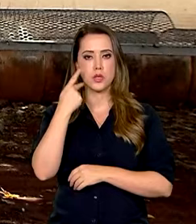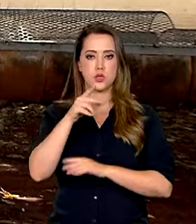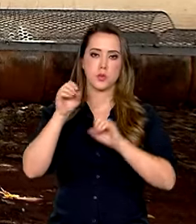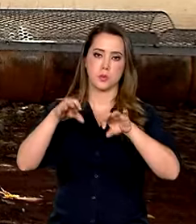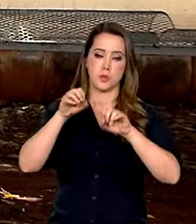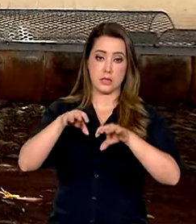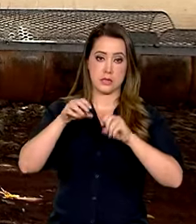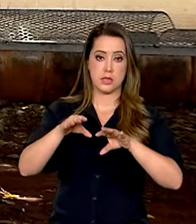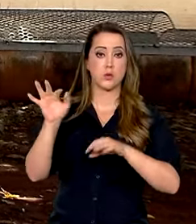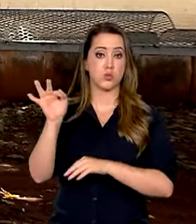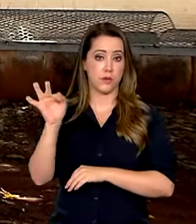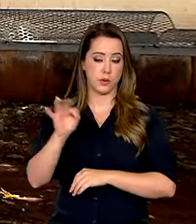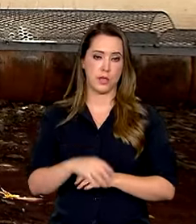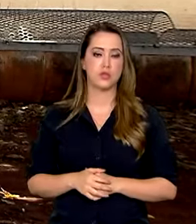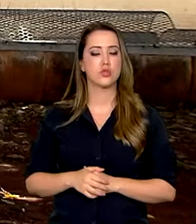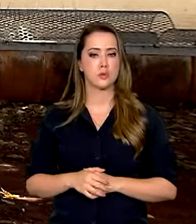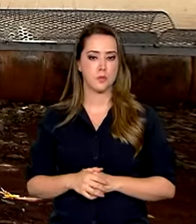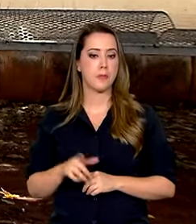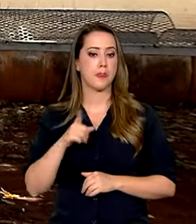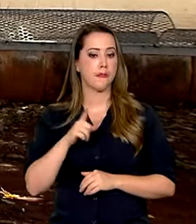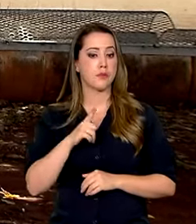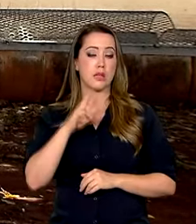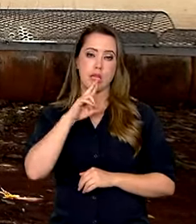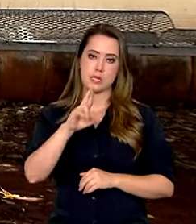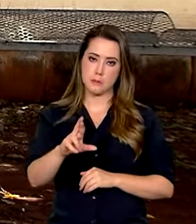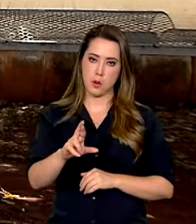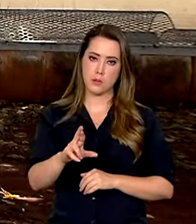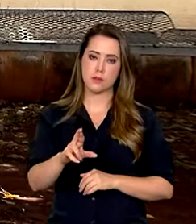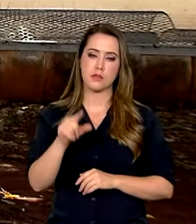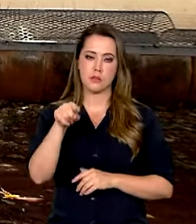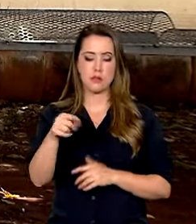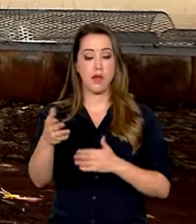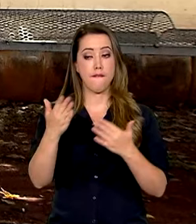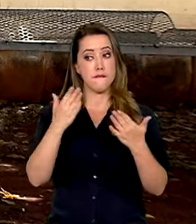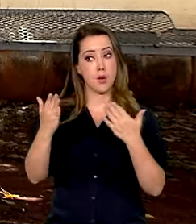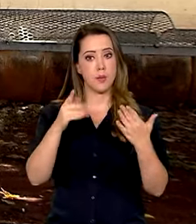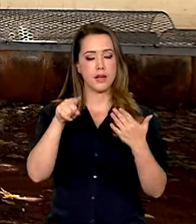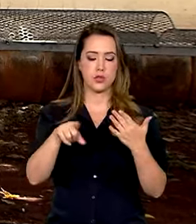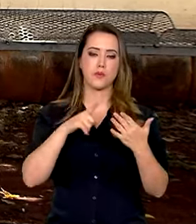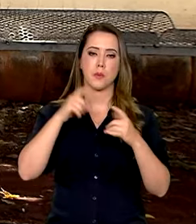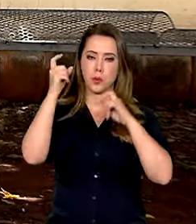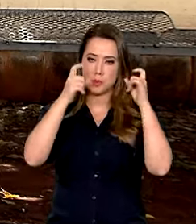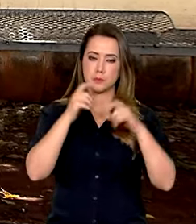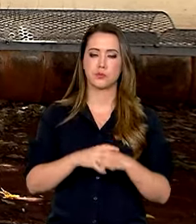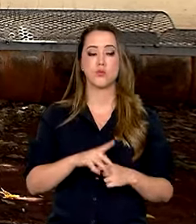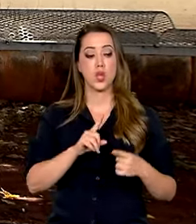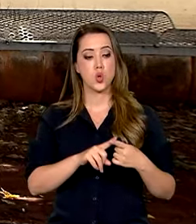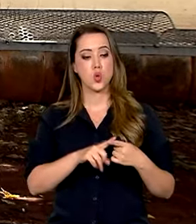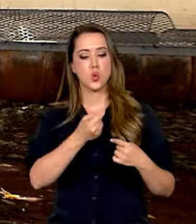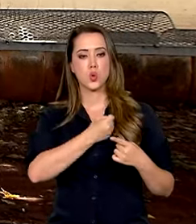superior e alguns resultados divulgados preocupam o governo um deles é a diminuição no